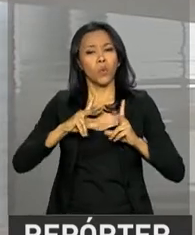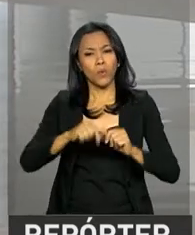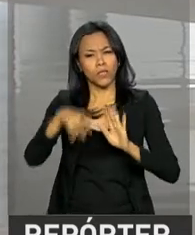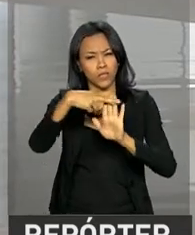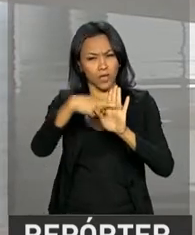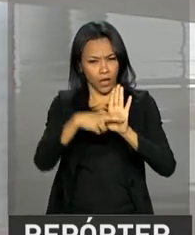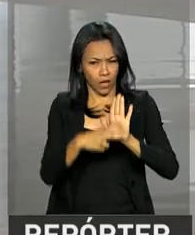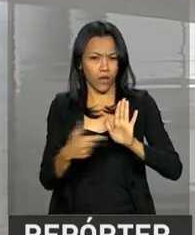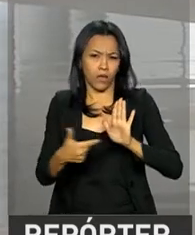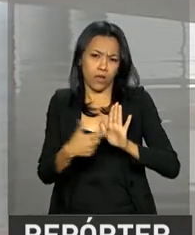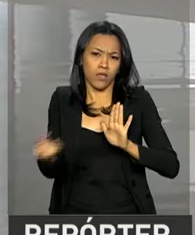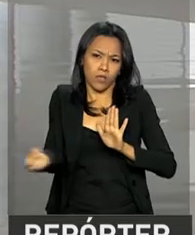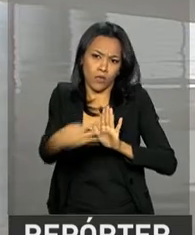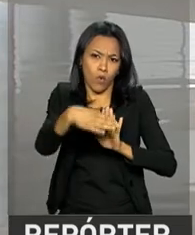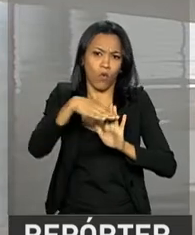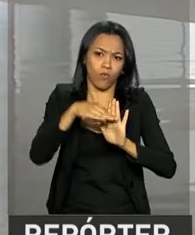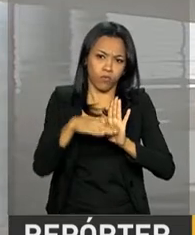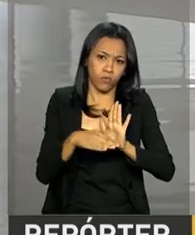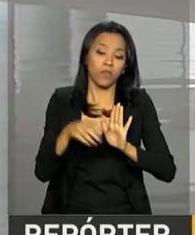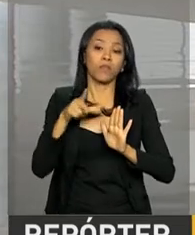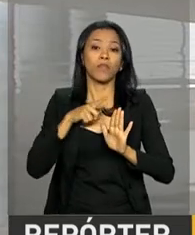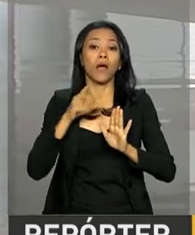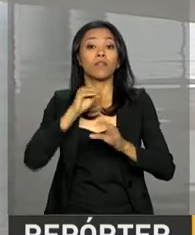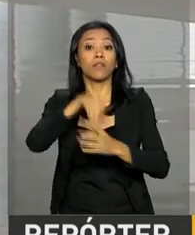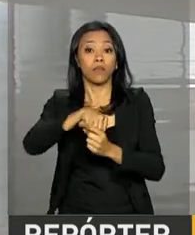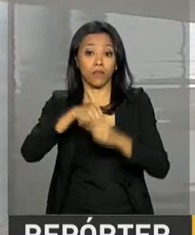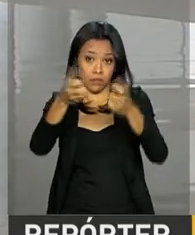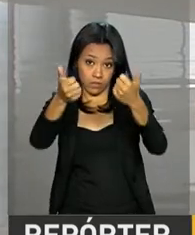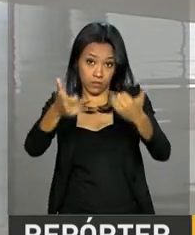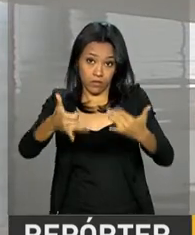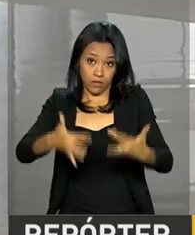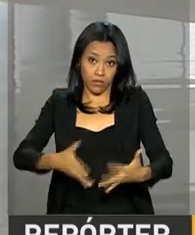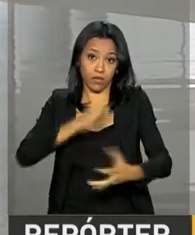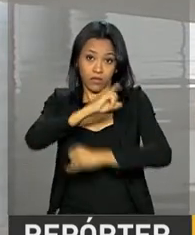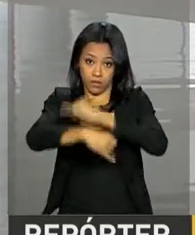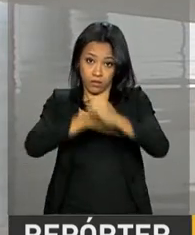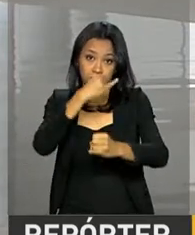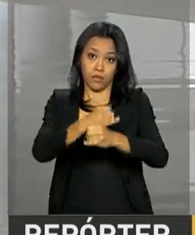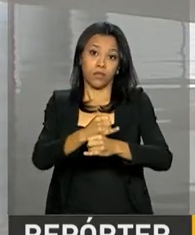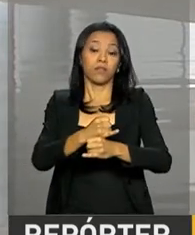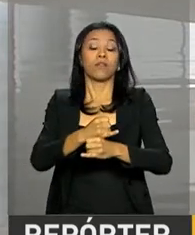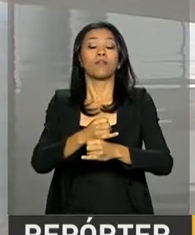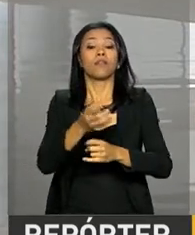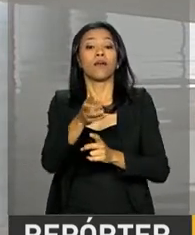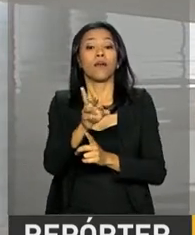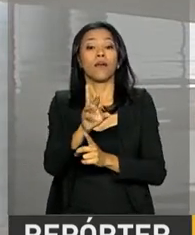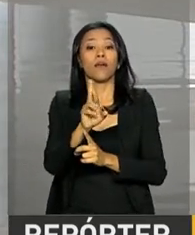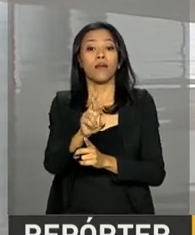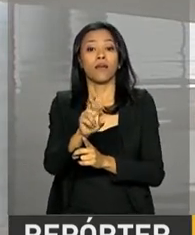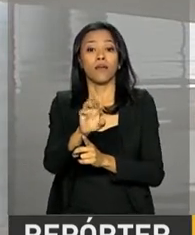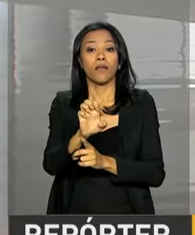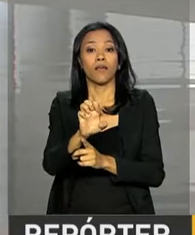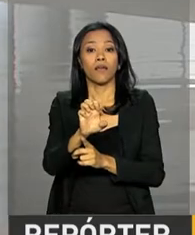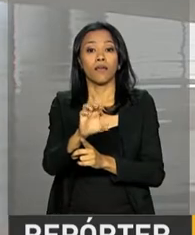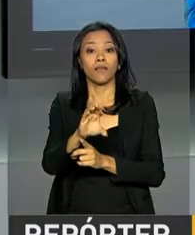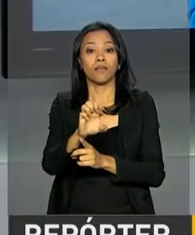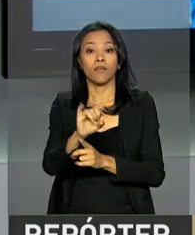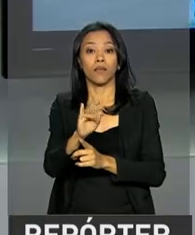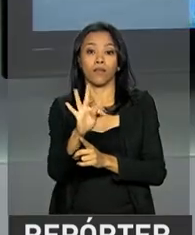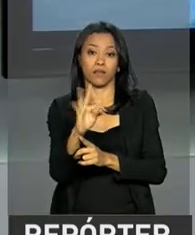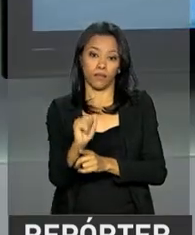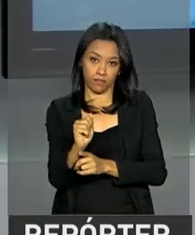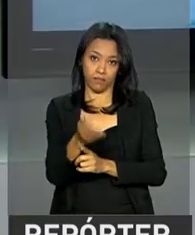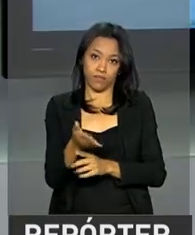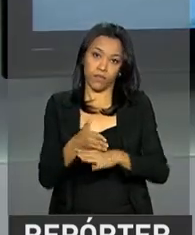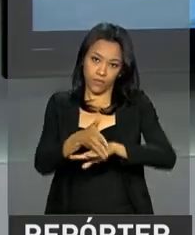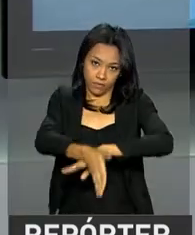de adesão a esse programa, estão disponíveis na página da Receita Federal na internet. Carolina. Obrigada,